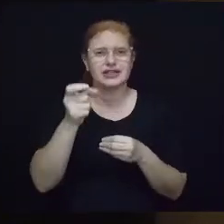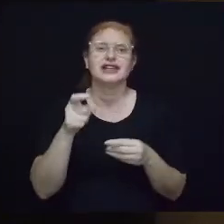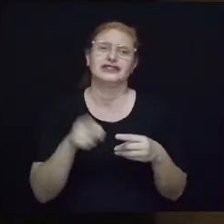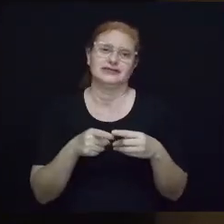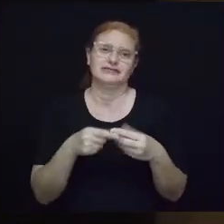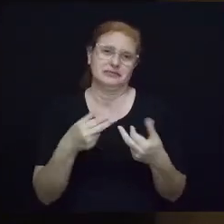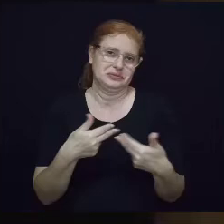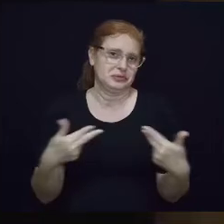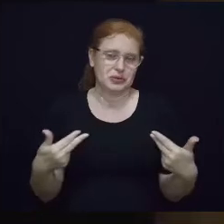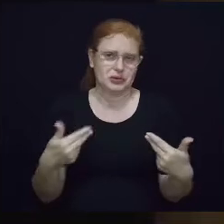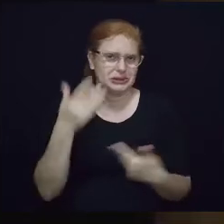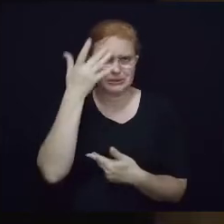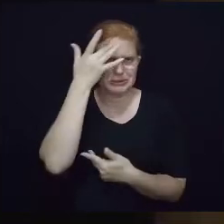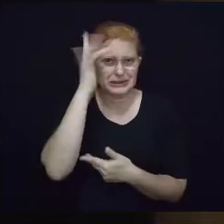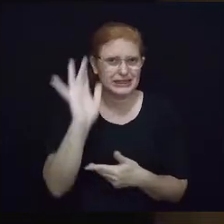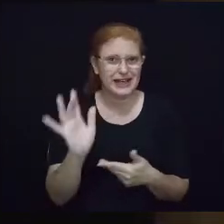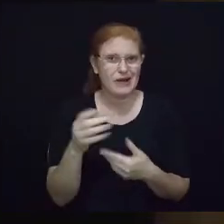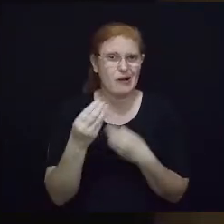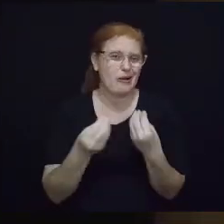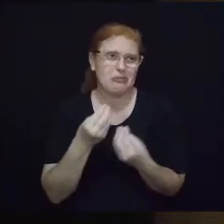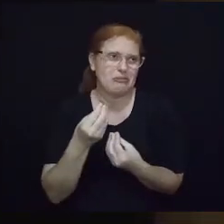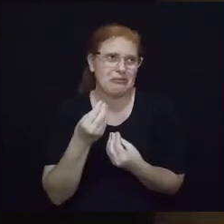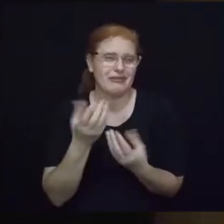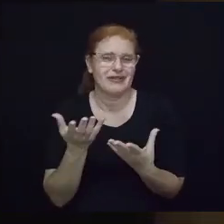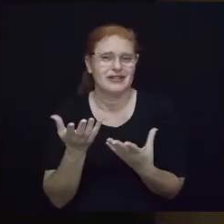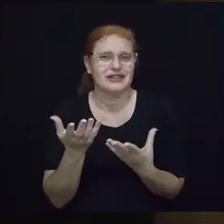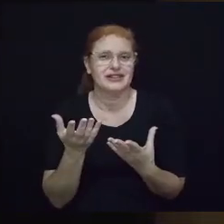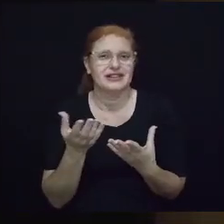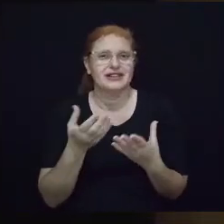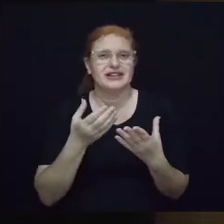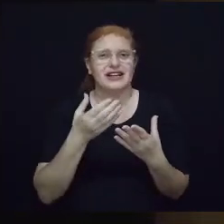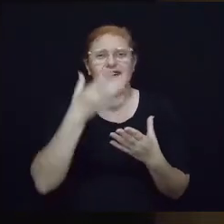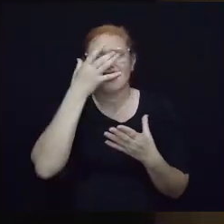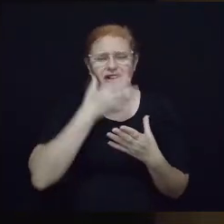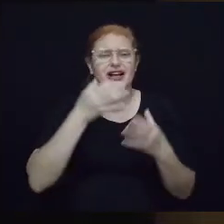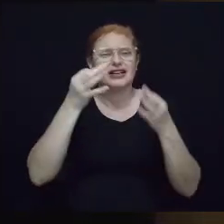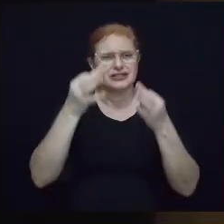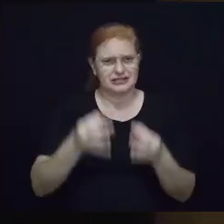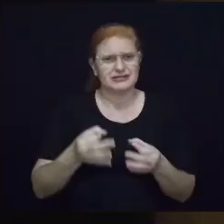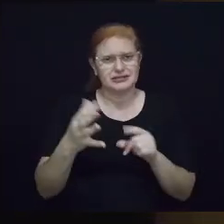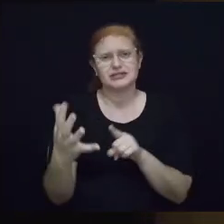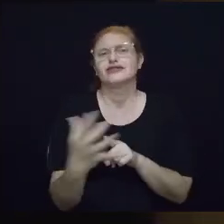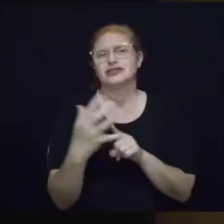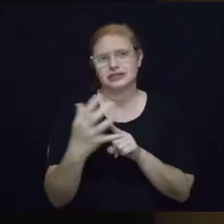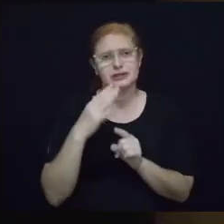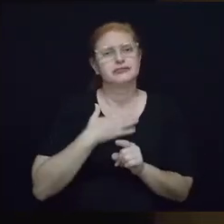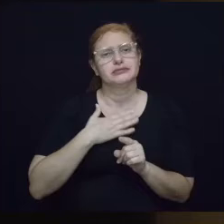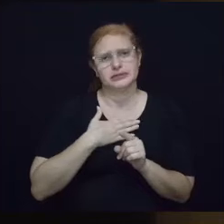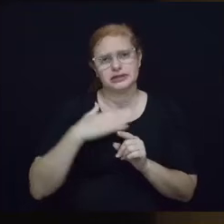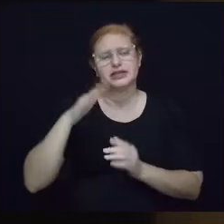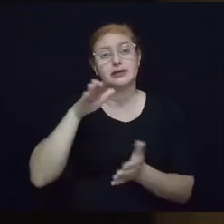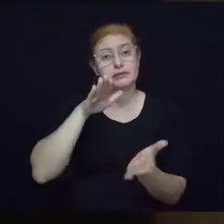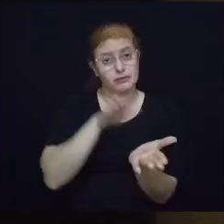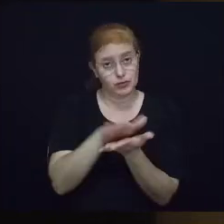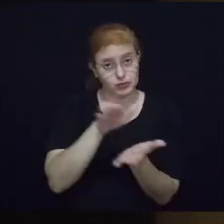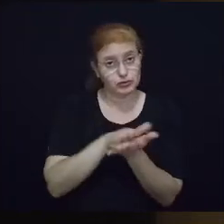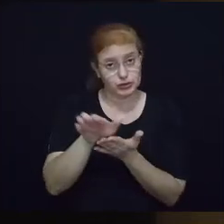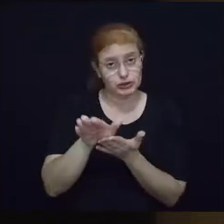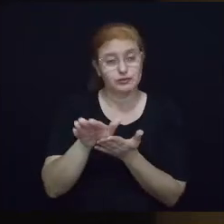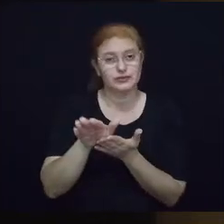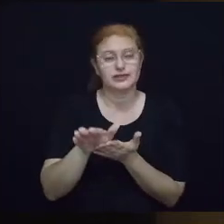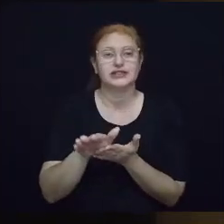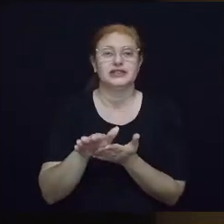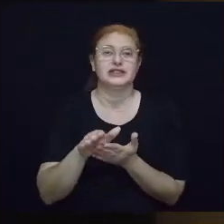eu não sei como, mas, sei lá, acho que certamente influencia na minha produção, assim, né? Porque é o que anda,